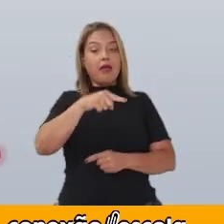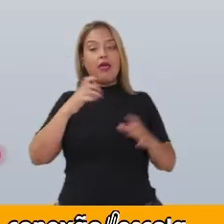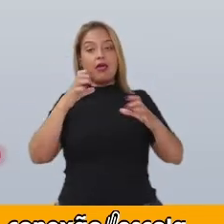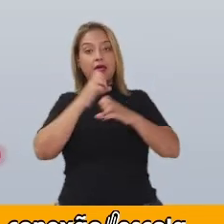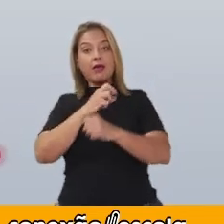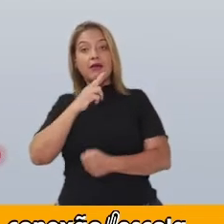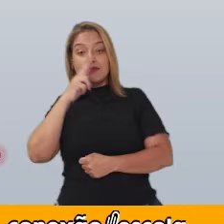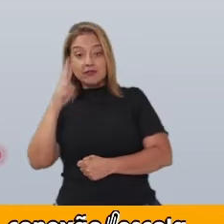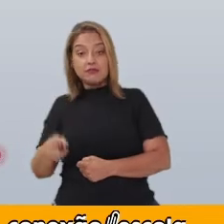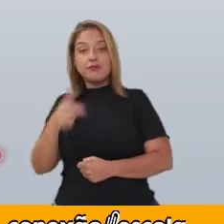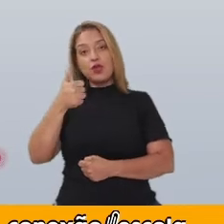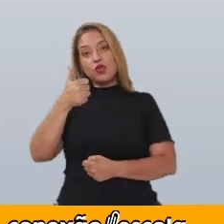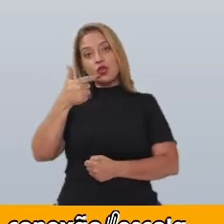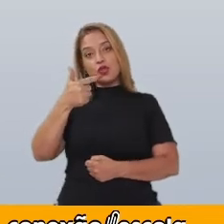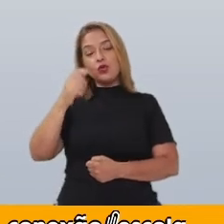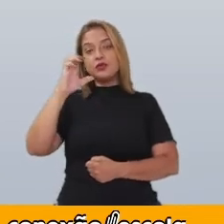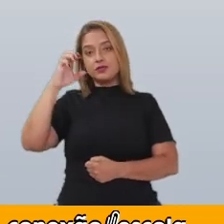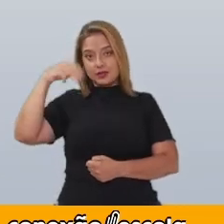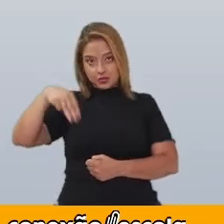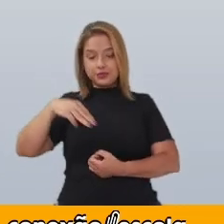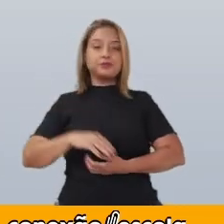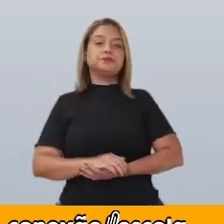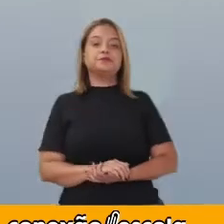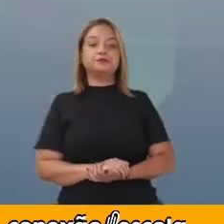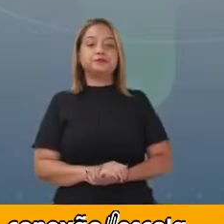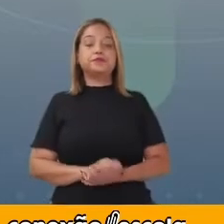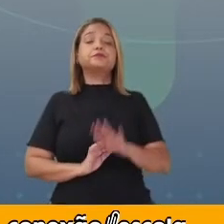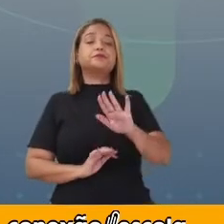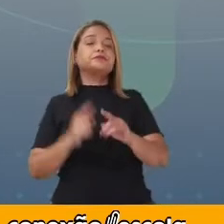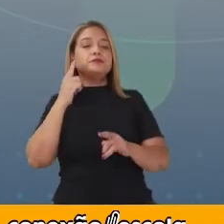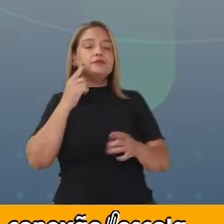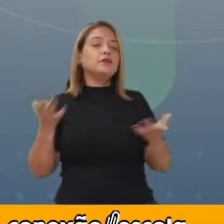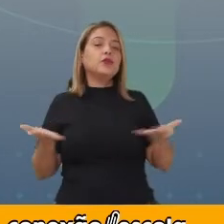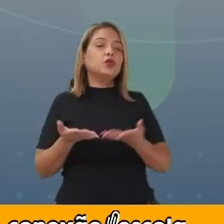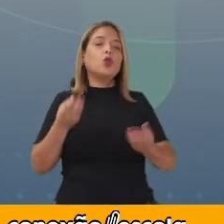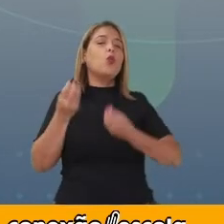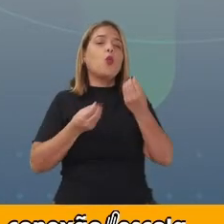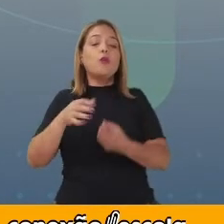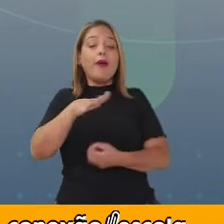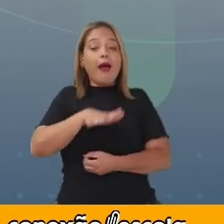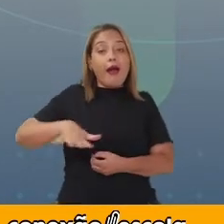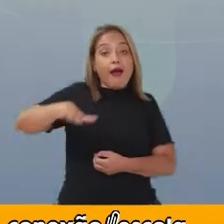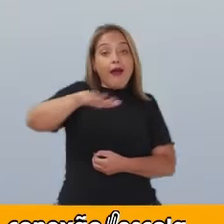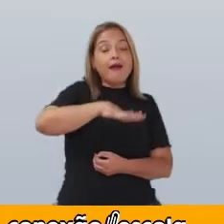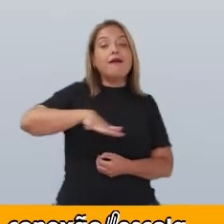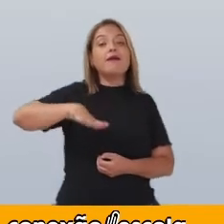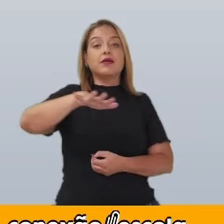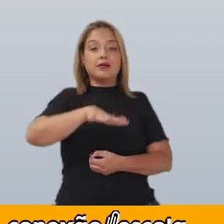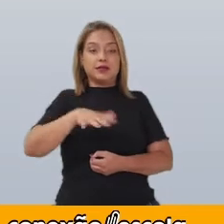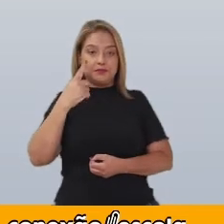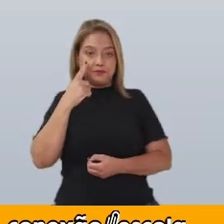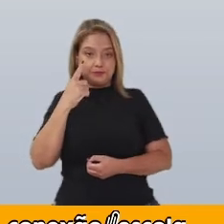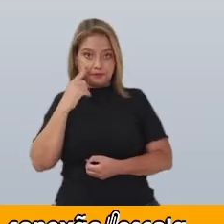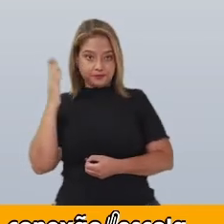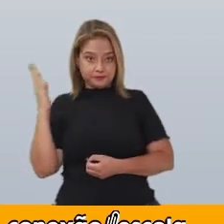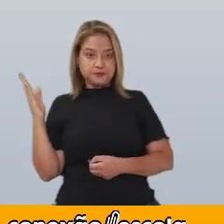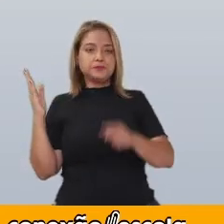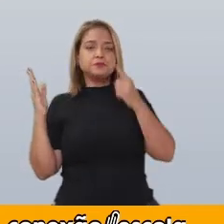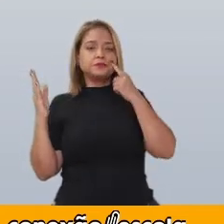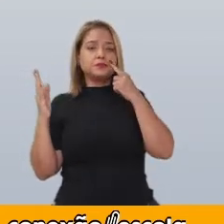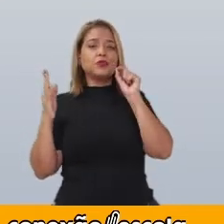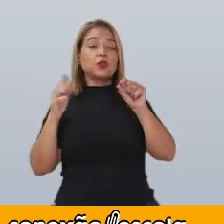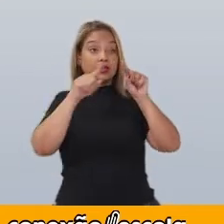12 centímetros. Agora vamos ver a área das figuras planas. Veja o